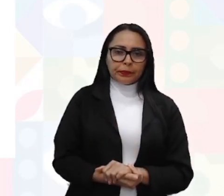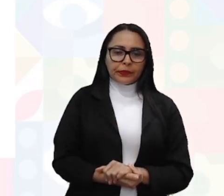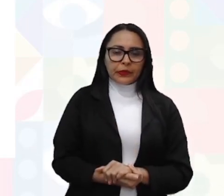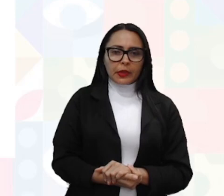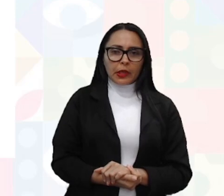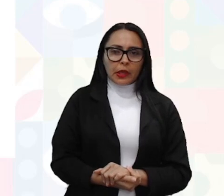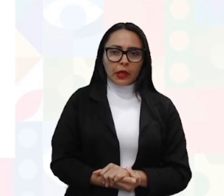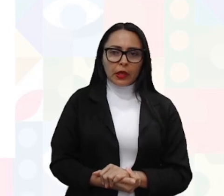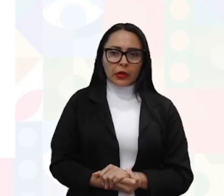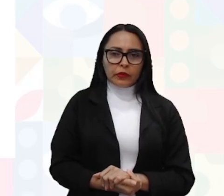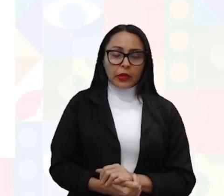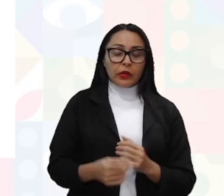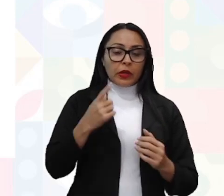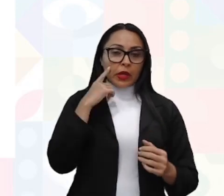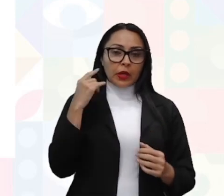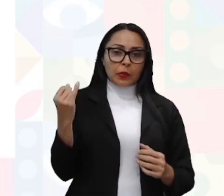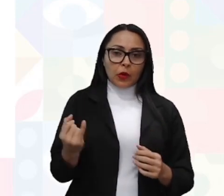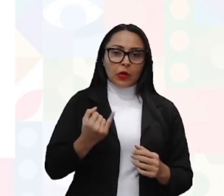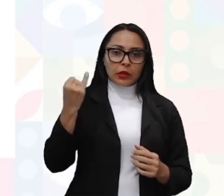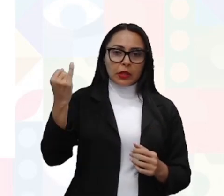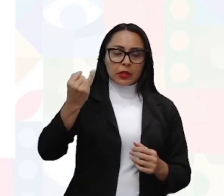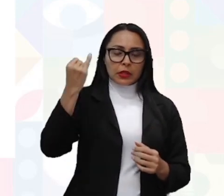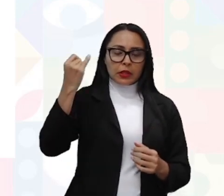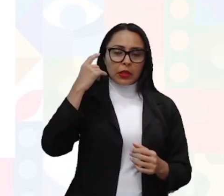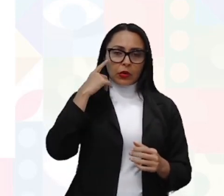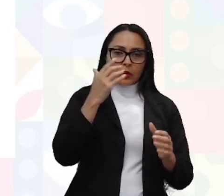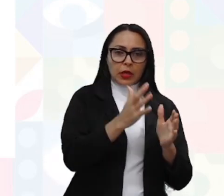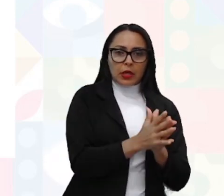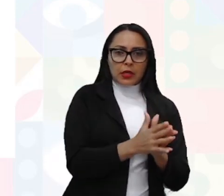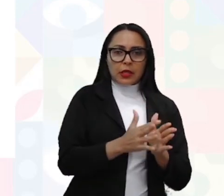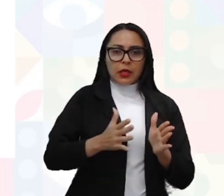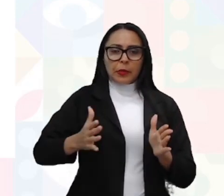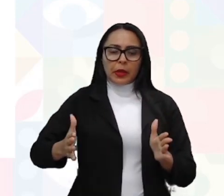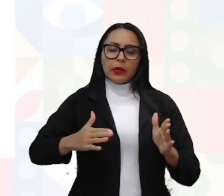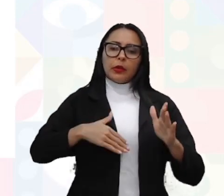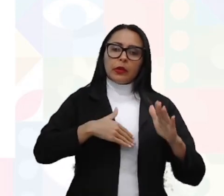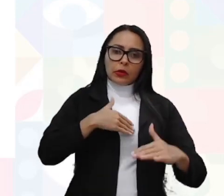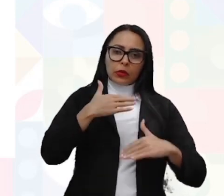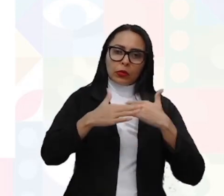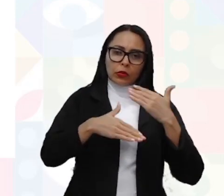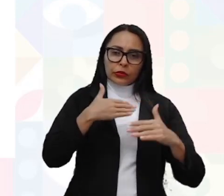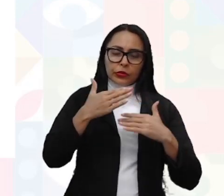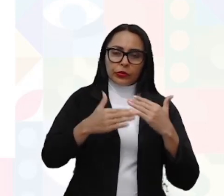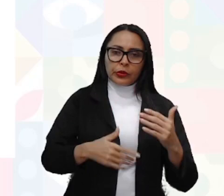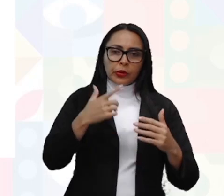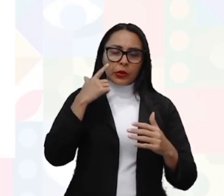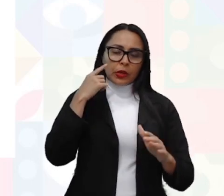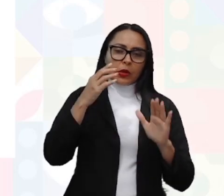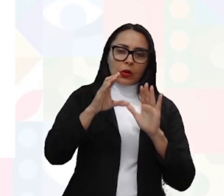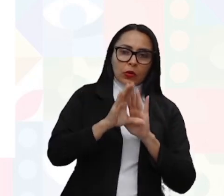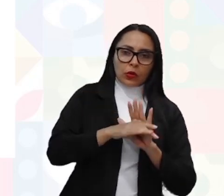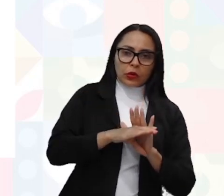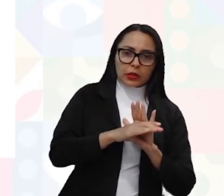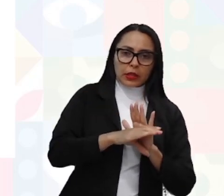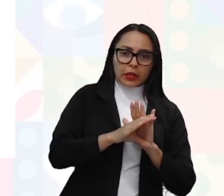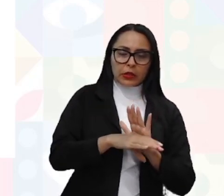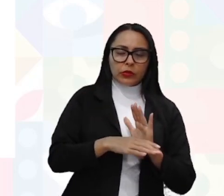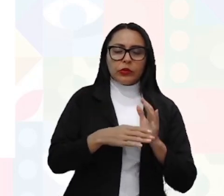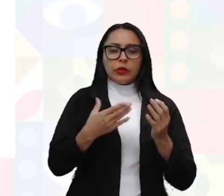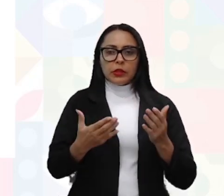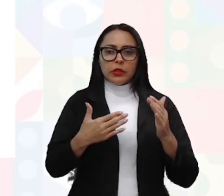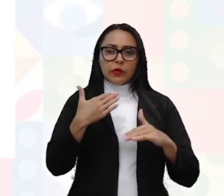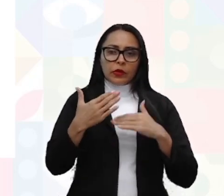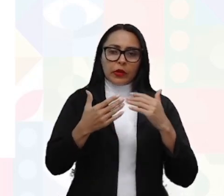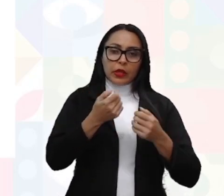Bom, e aí veio a necessidade de, nessa época, construir, né, um conceito de um tal